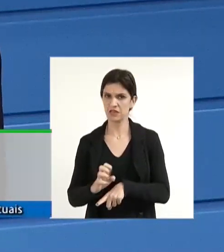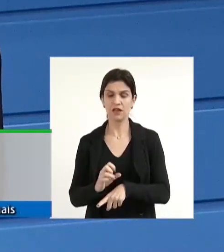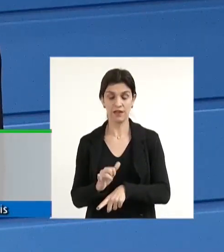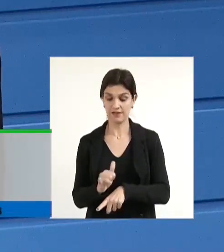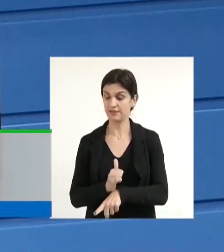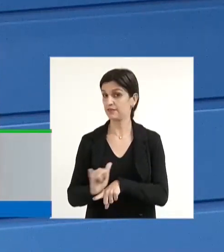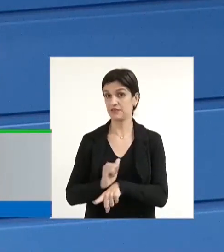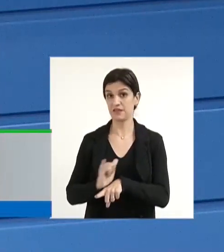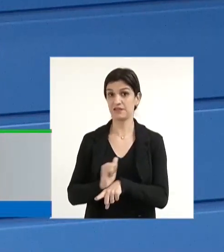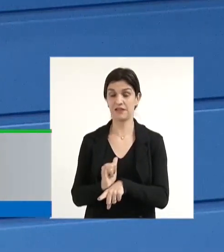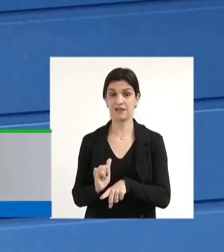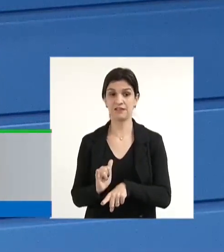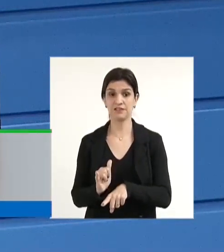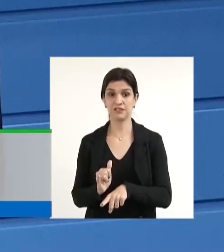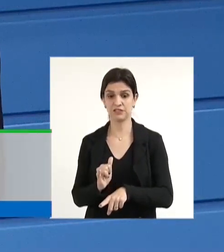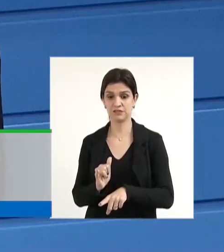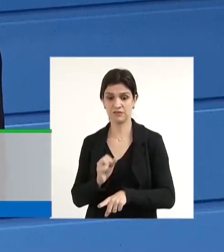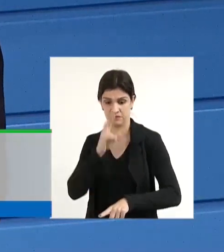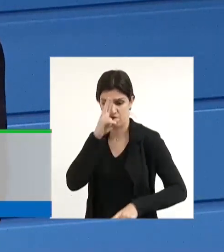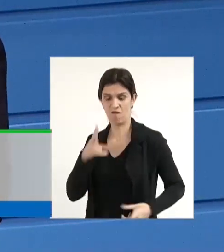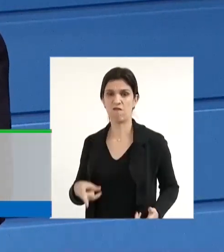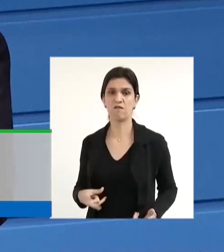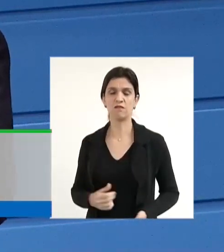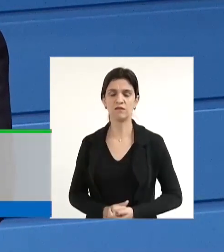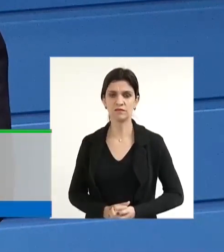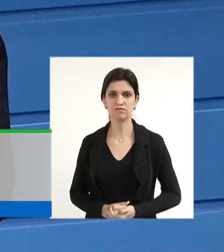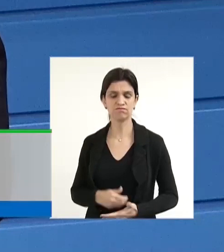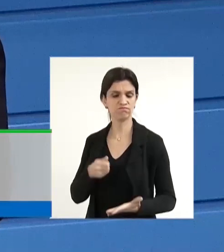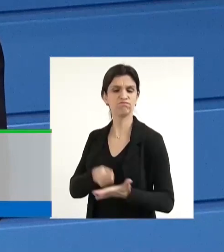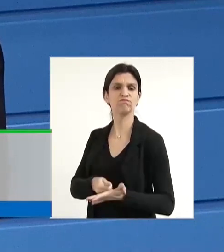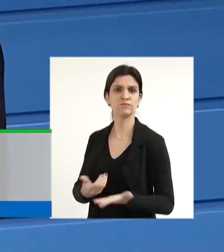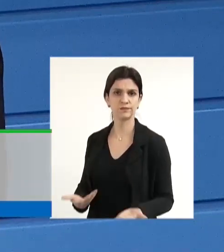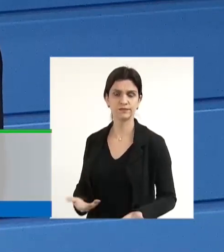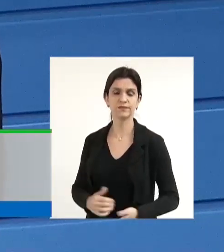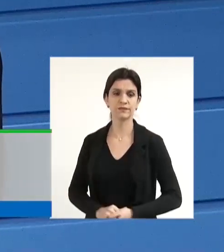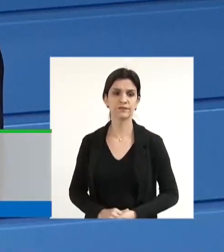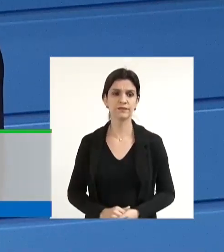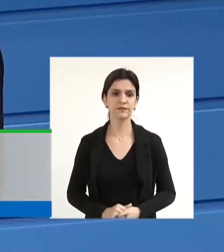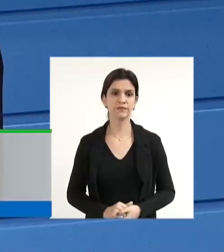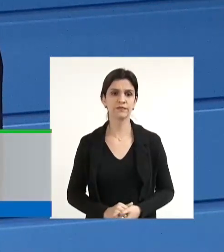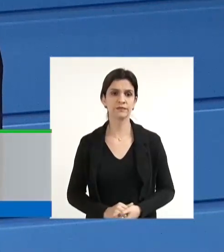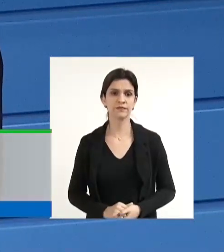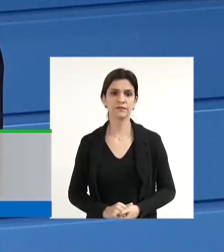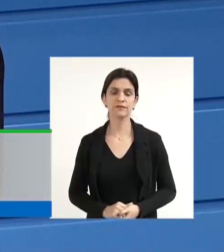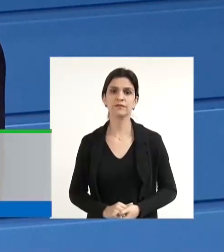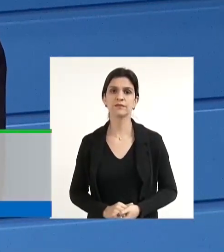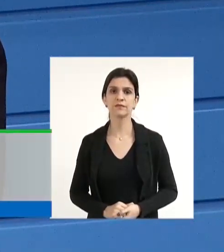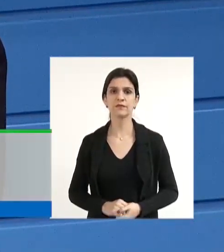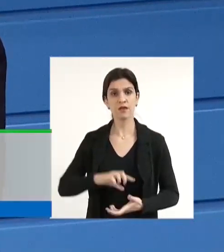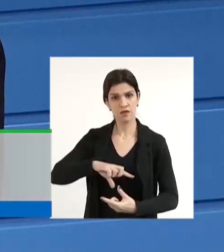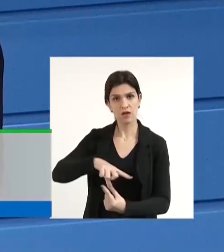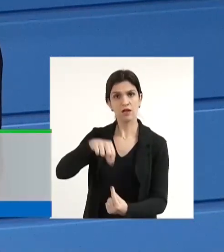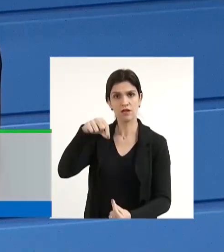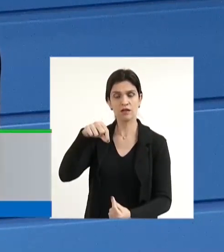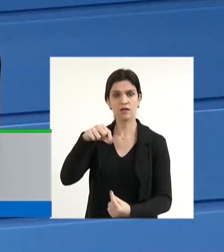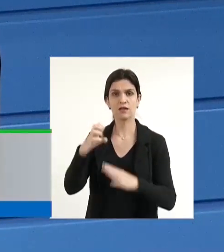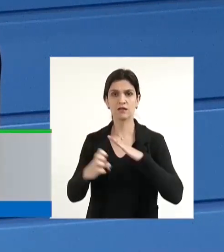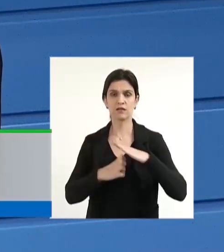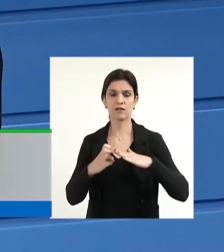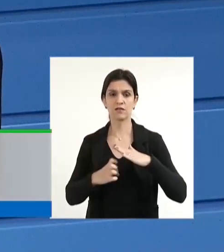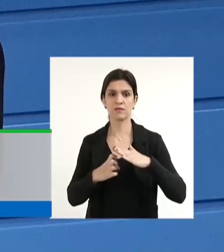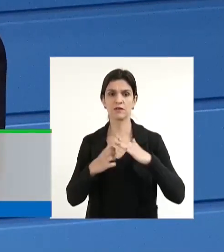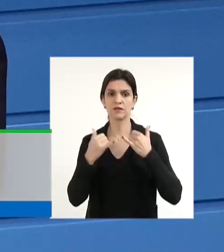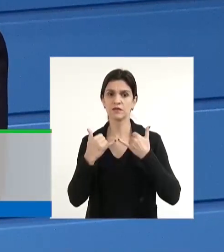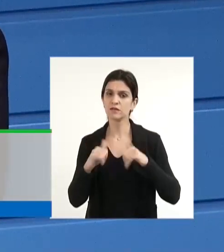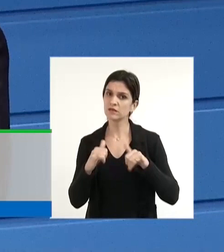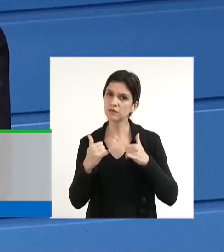Energisa. E vou dizer alguns dados aqui em relação a isso, da Energisa. Bom,